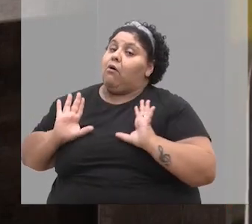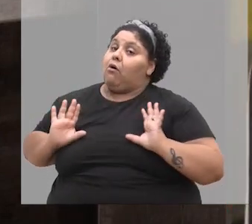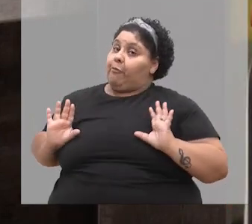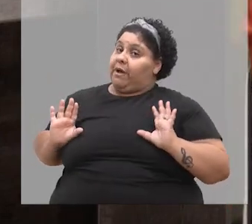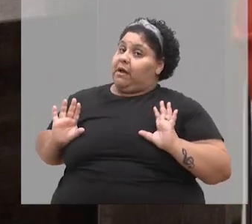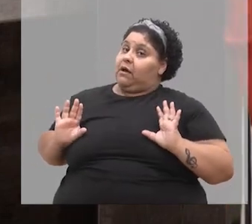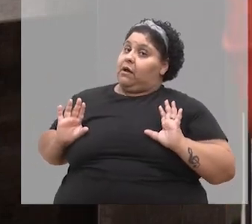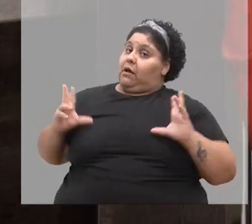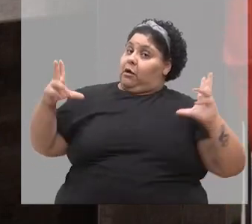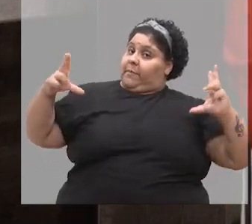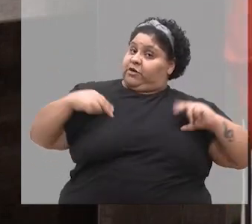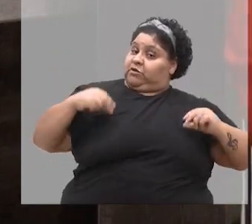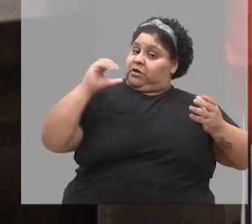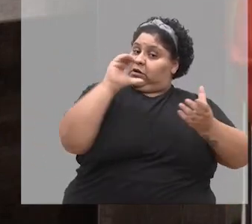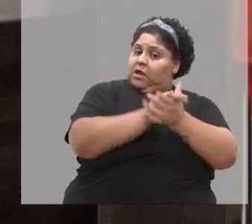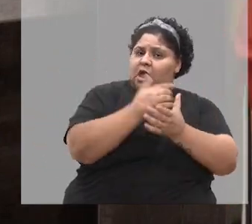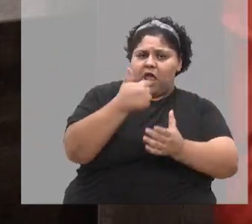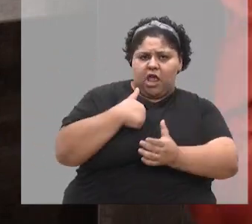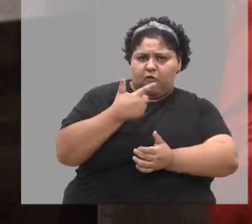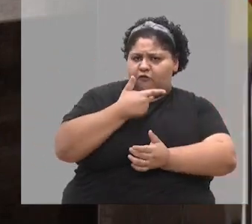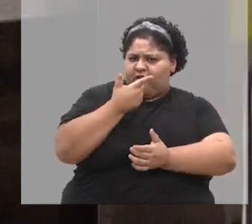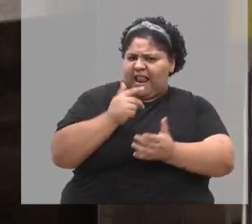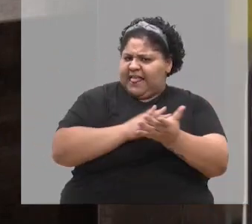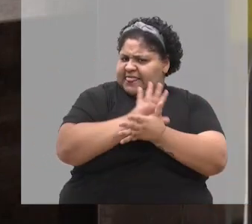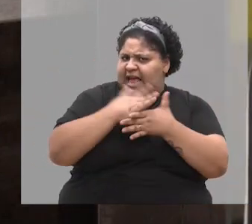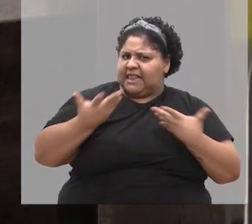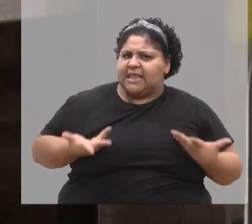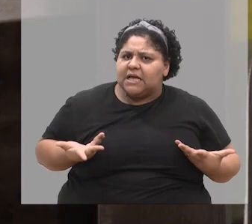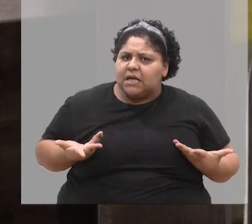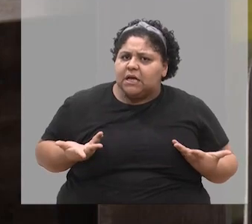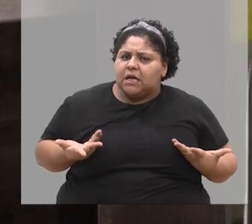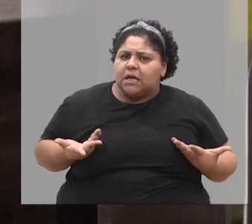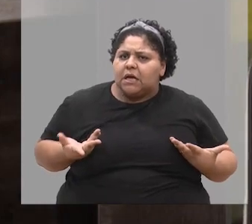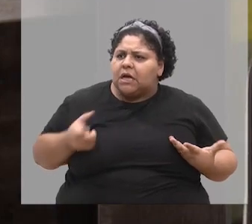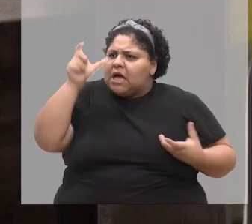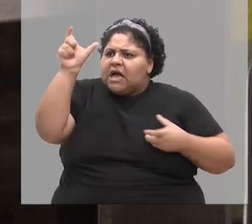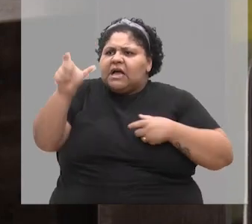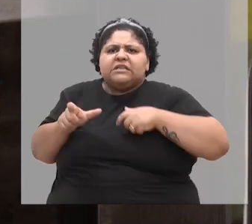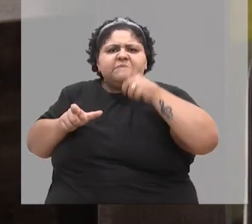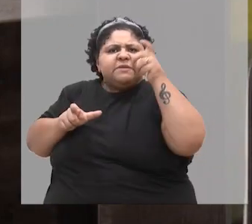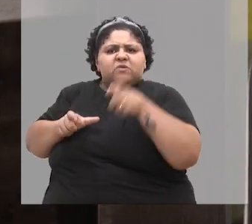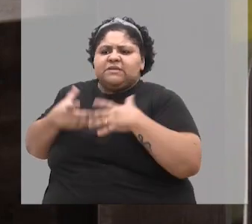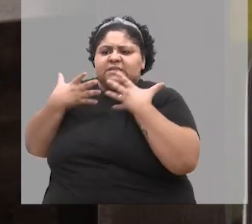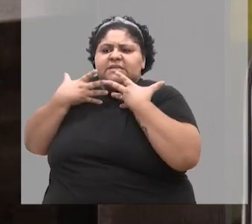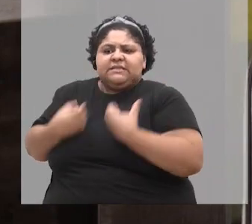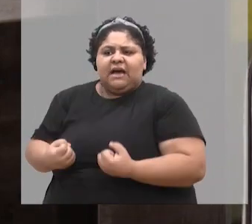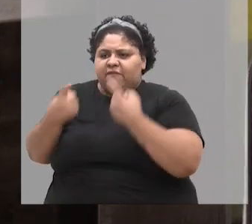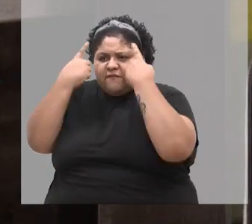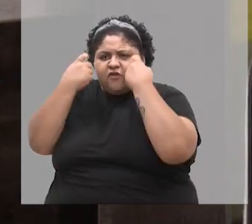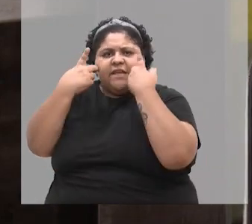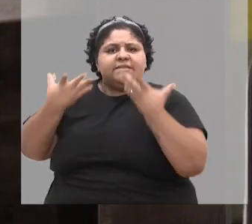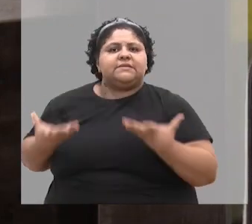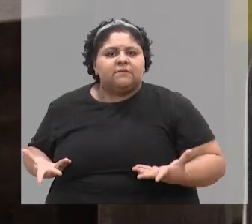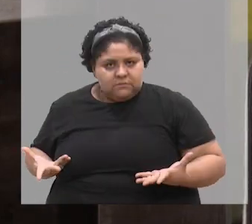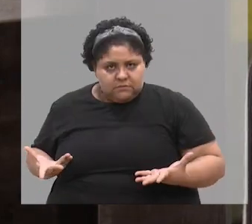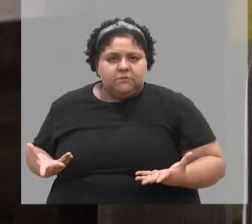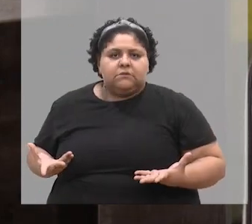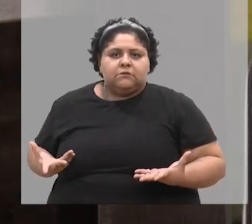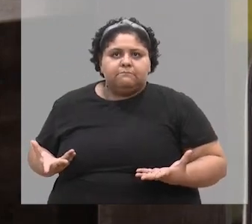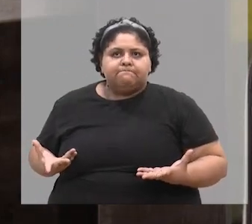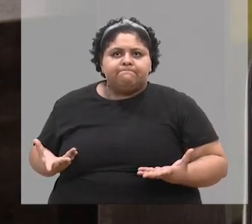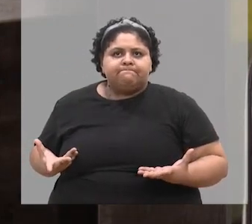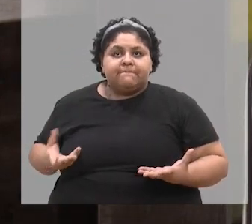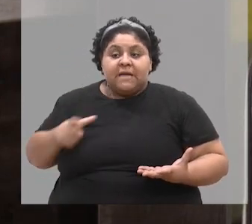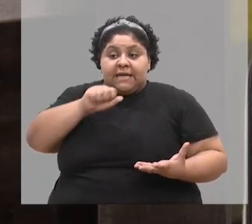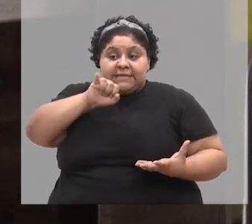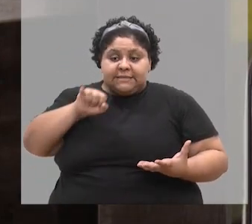questão interna, né, da privacidade do casal, eu não vou me meter. E aí acabava que as pessoas eram coniventes com a